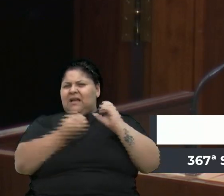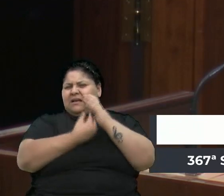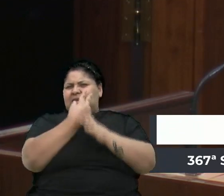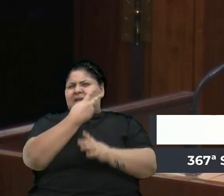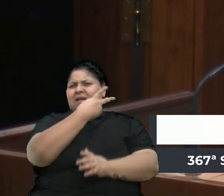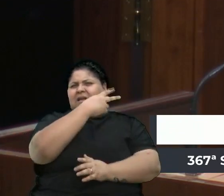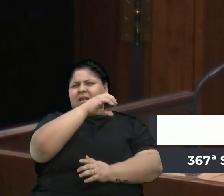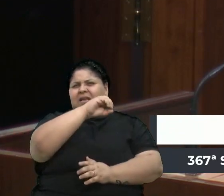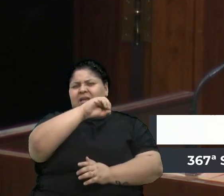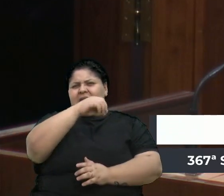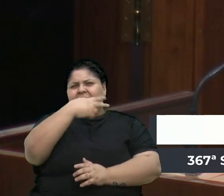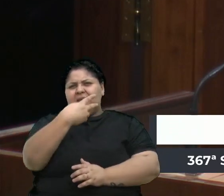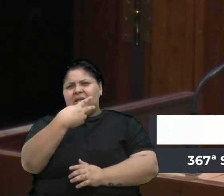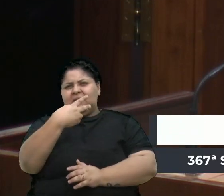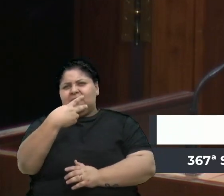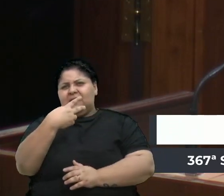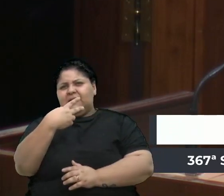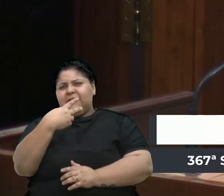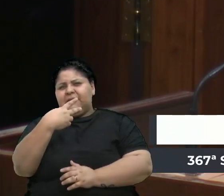que é proibido